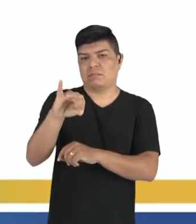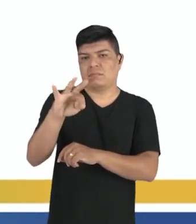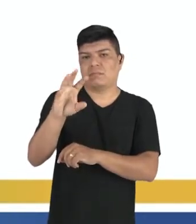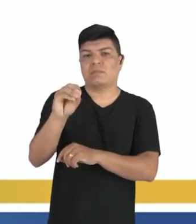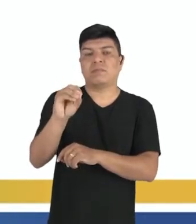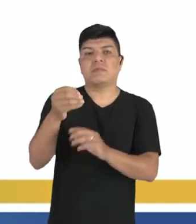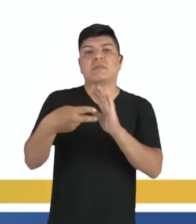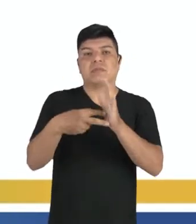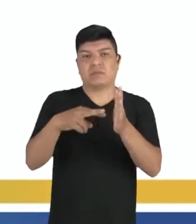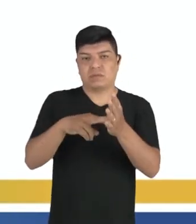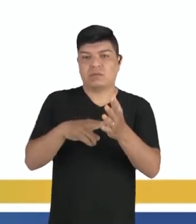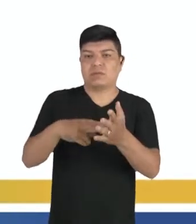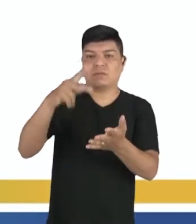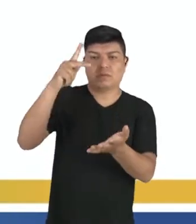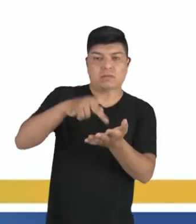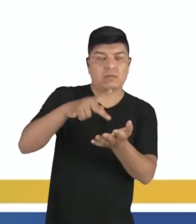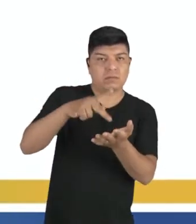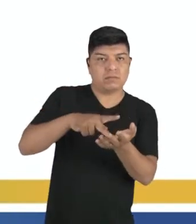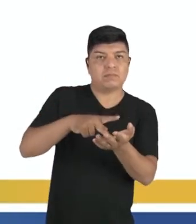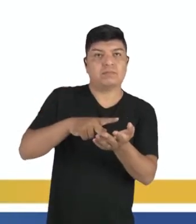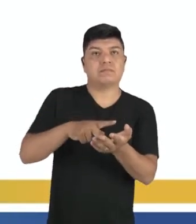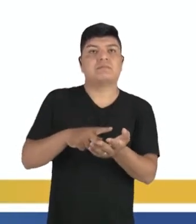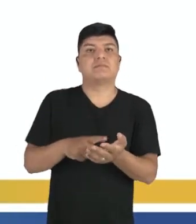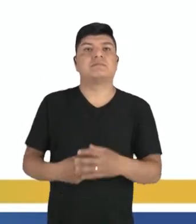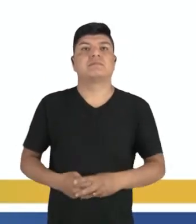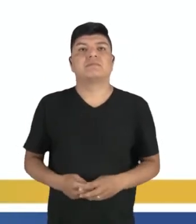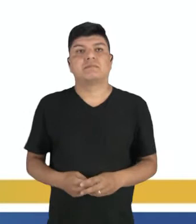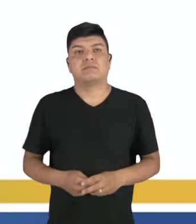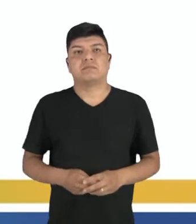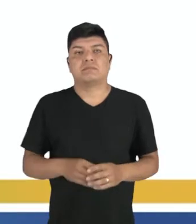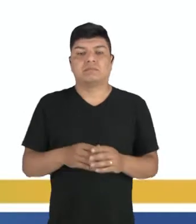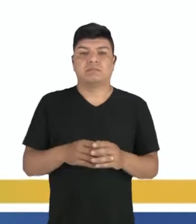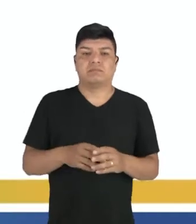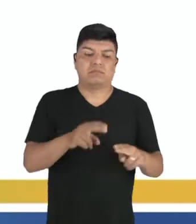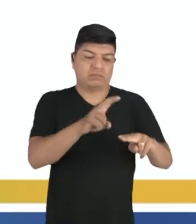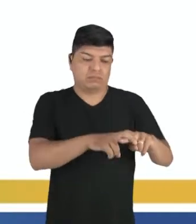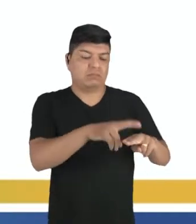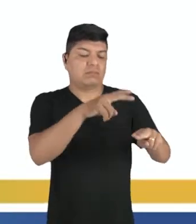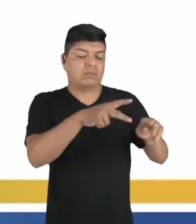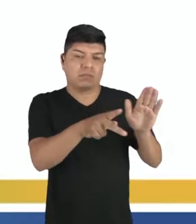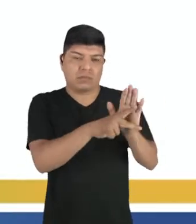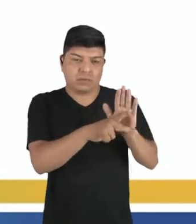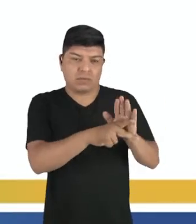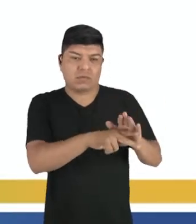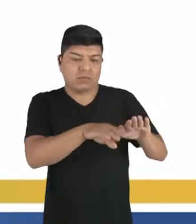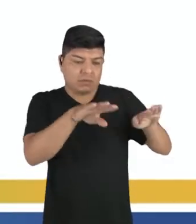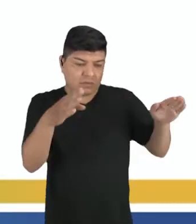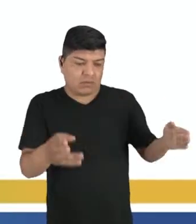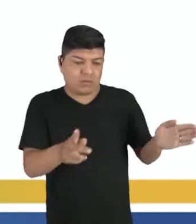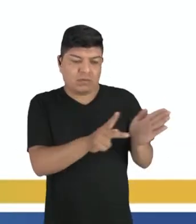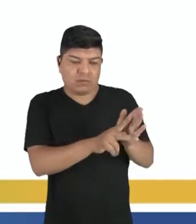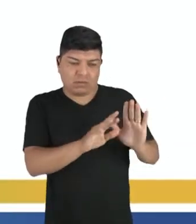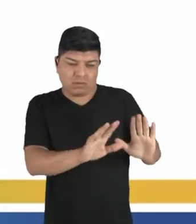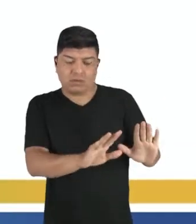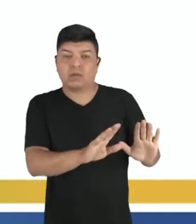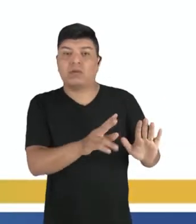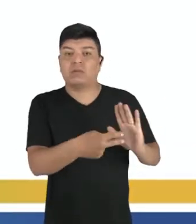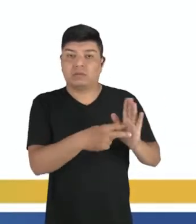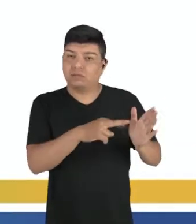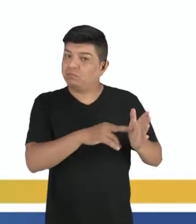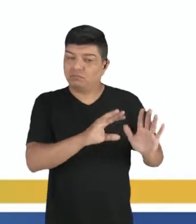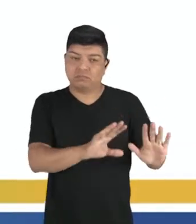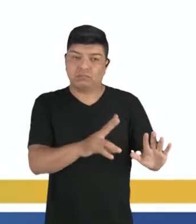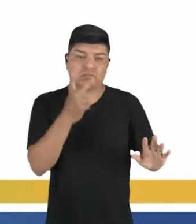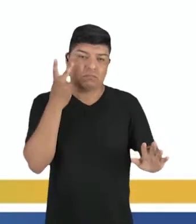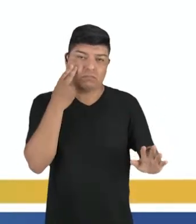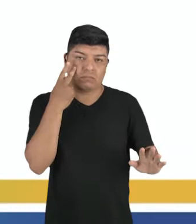sentido mesmo literal da coisa, né, onde o livro ele é o livro, onde a cadeira ele é a cadeira, onde a mesa ela é a mesa. Né, aí eu tenho um sentido também conotativo, que